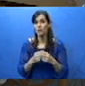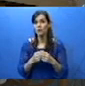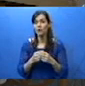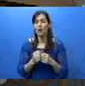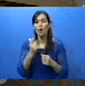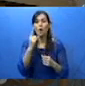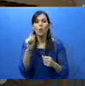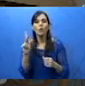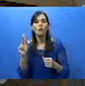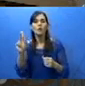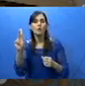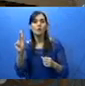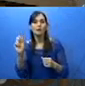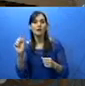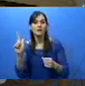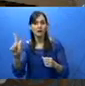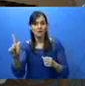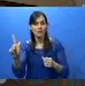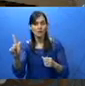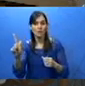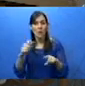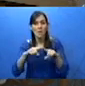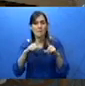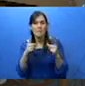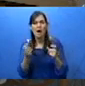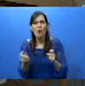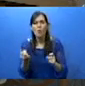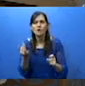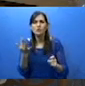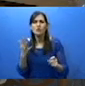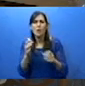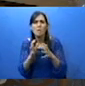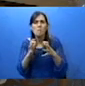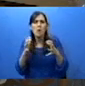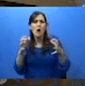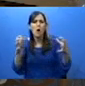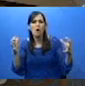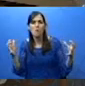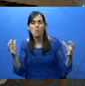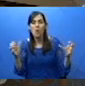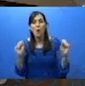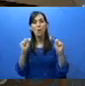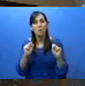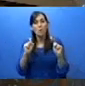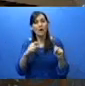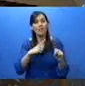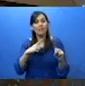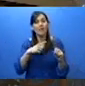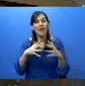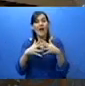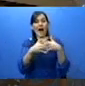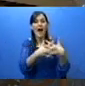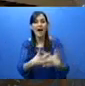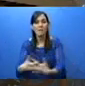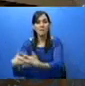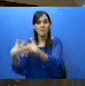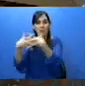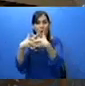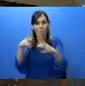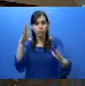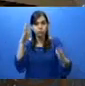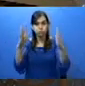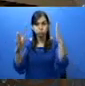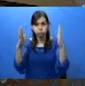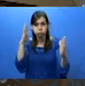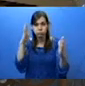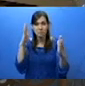quilo, né? Que é no nosso dia a dia. Mas a quantidades maiores pode ser representada nos caminhões, nas rodovias, que carrega